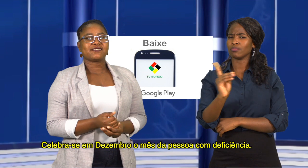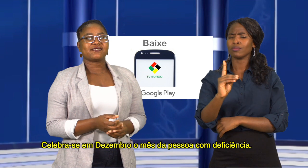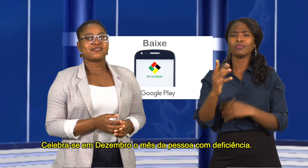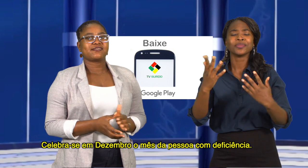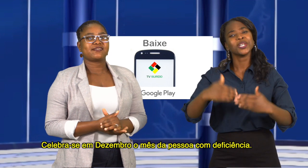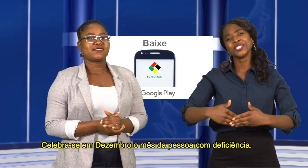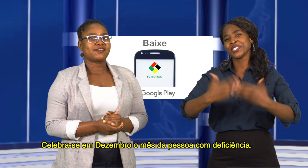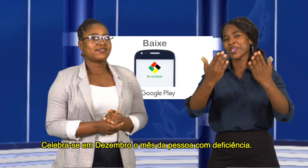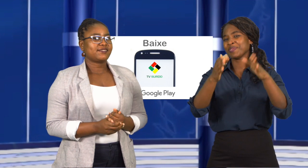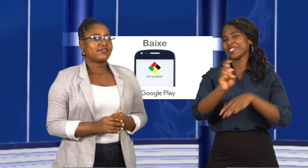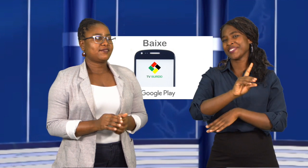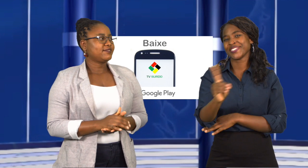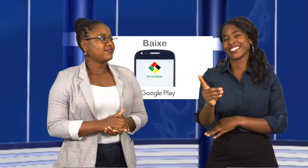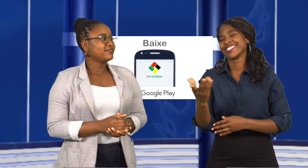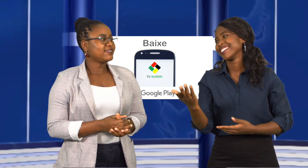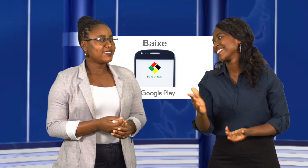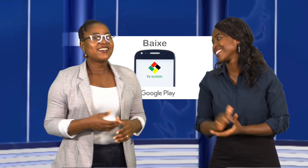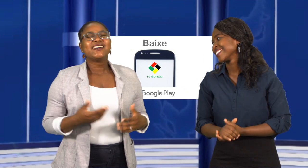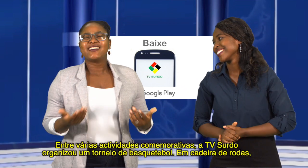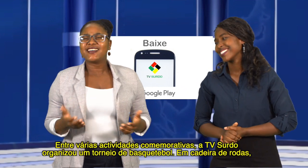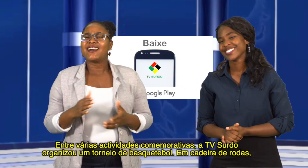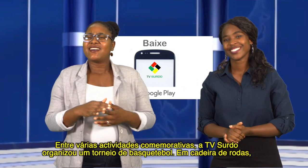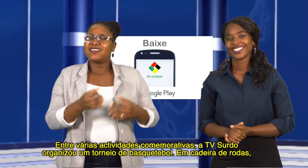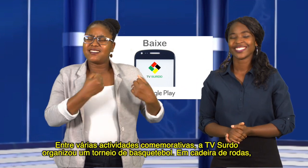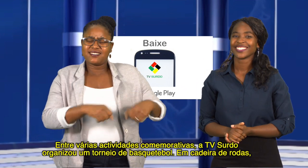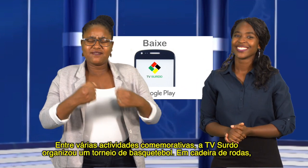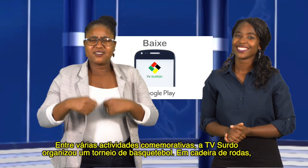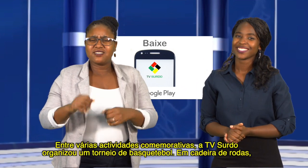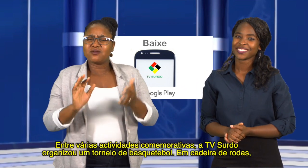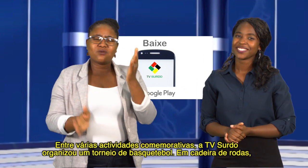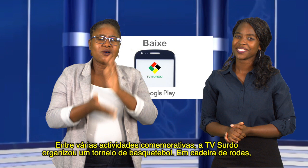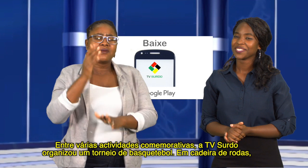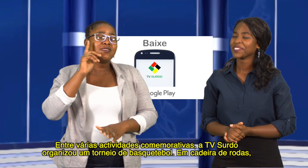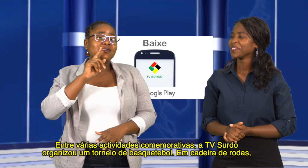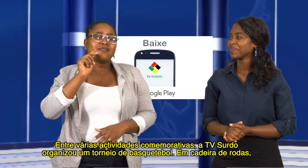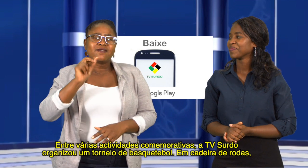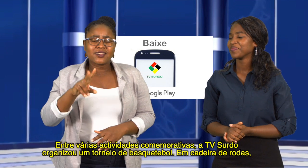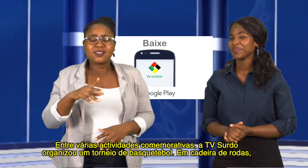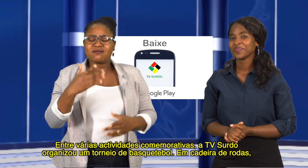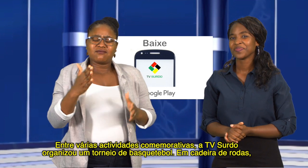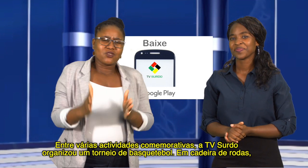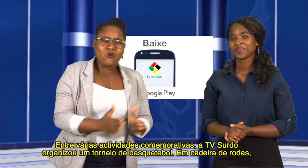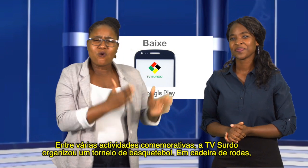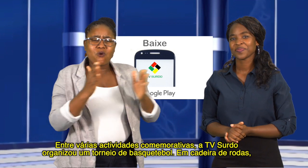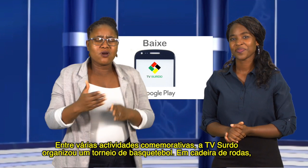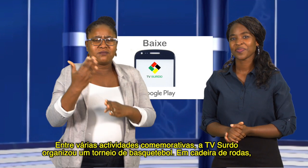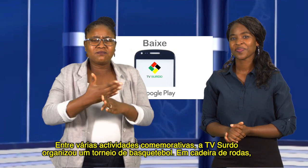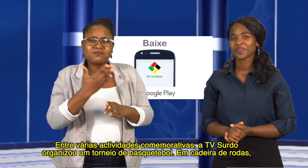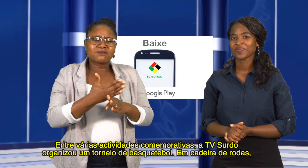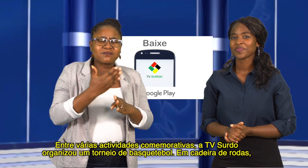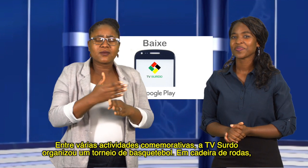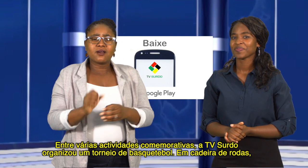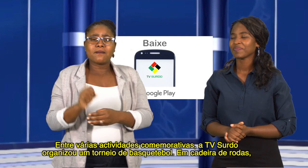o mês da pessoa com deficiência. Entre várias atividades comemorativas, a TV Surdo organizou um torneio de